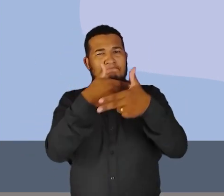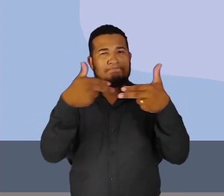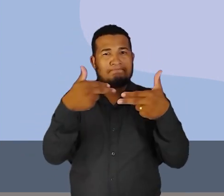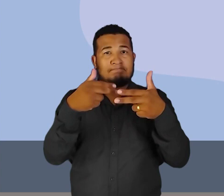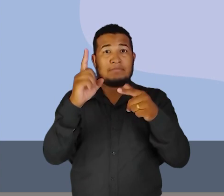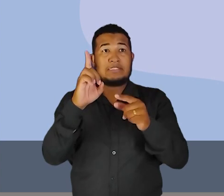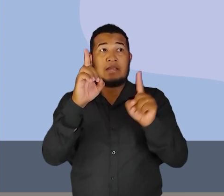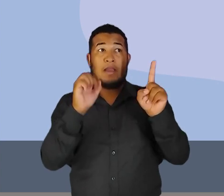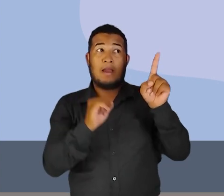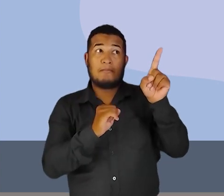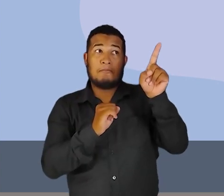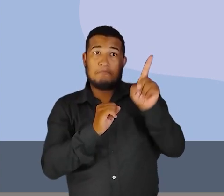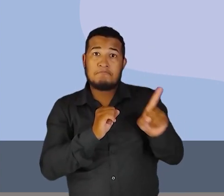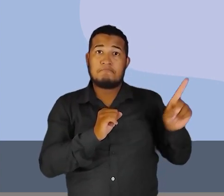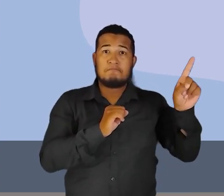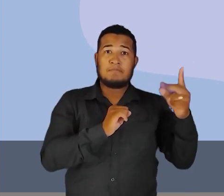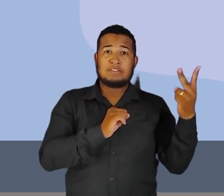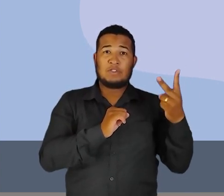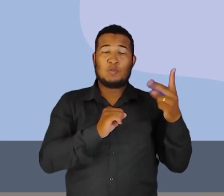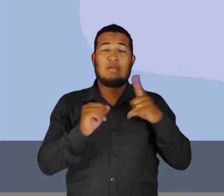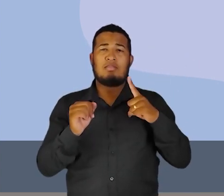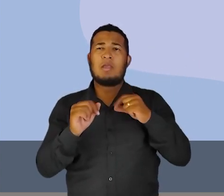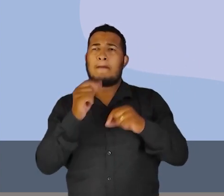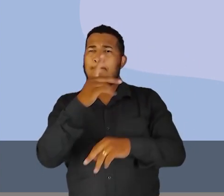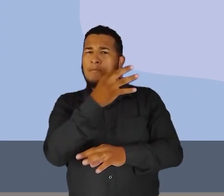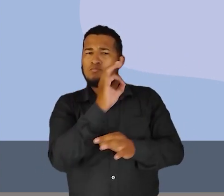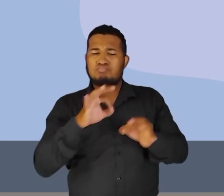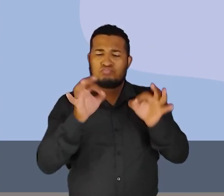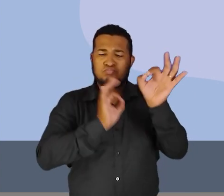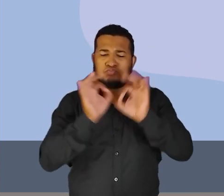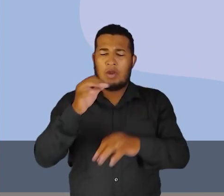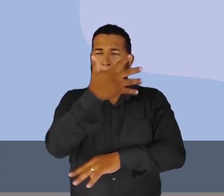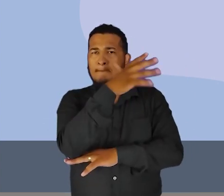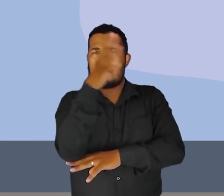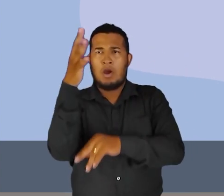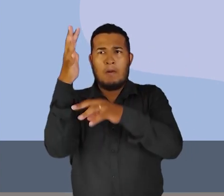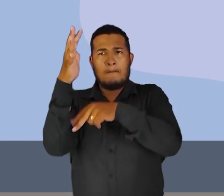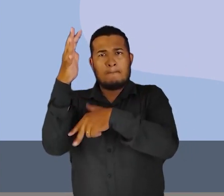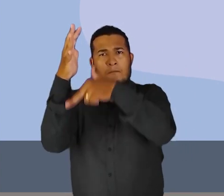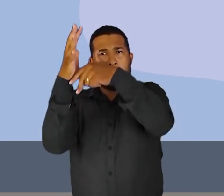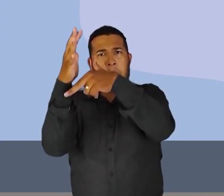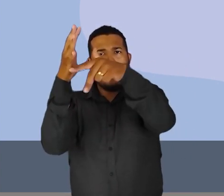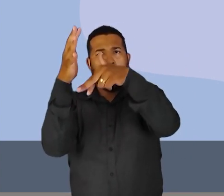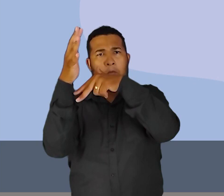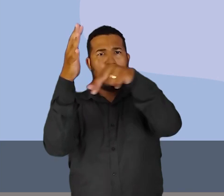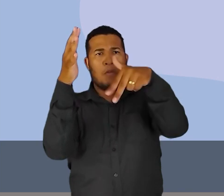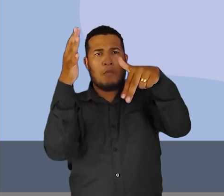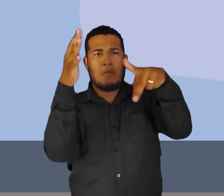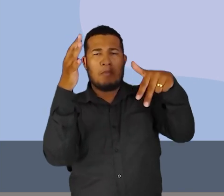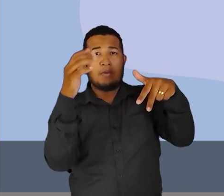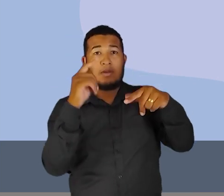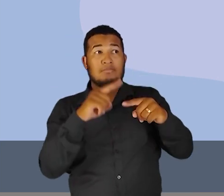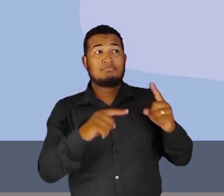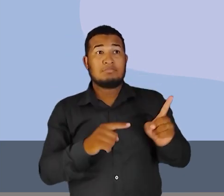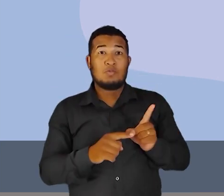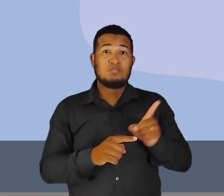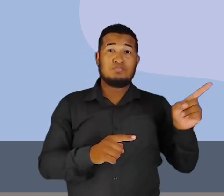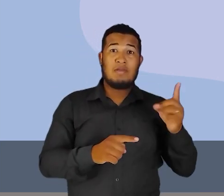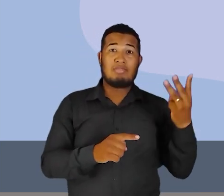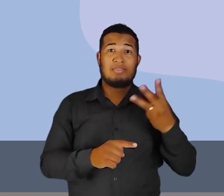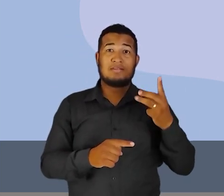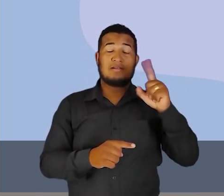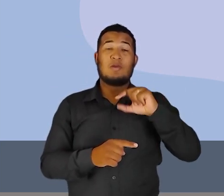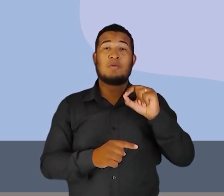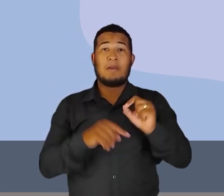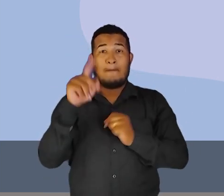segunda imagem ali mostra todo um cenário, um ambiente, né, desse arvorismo. E na terceira imagem nós temos aí uma aluna,